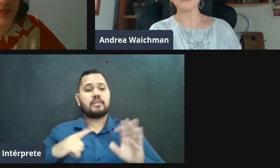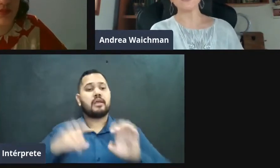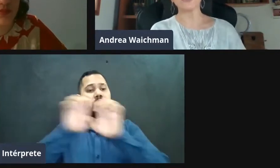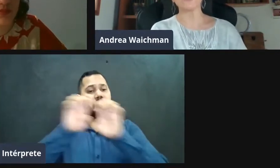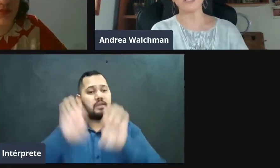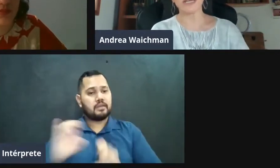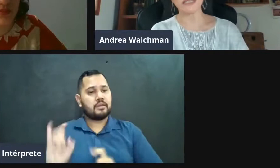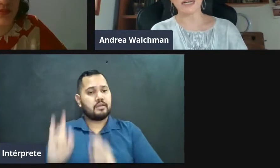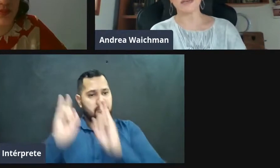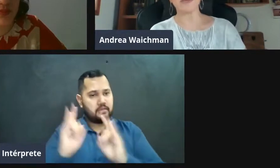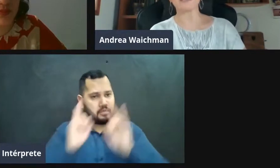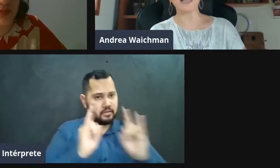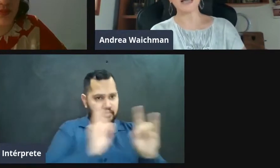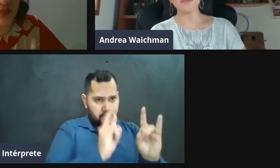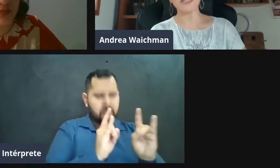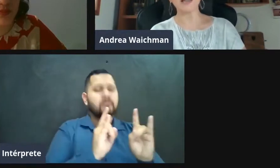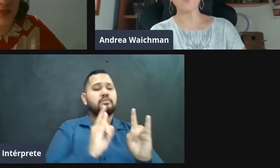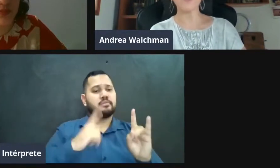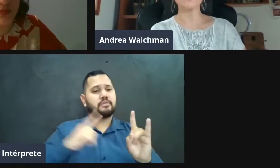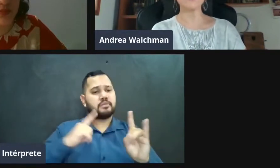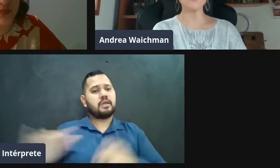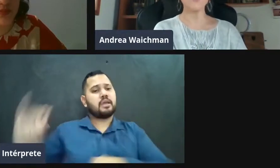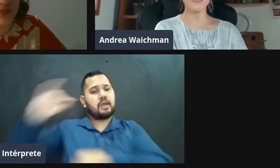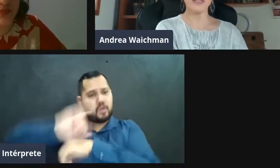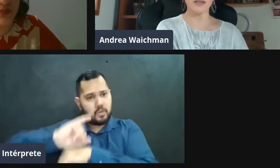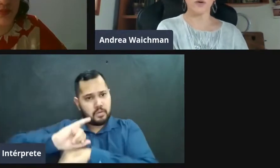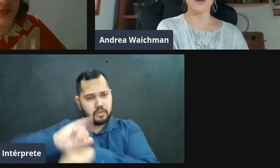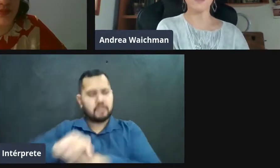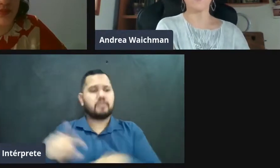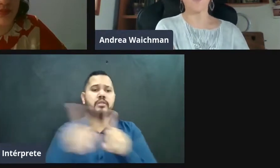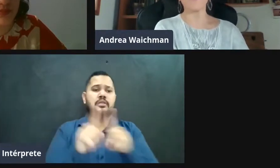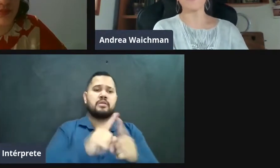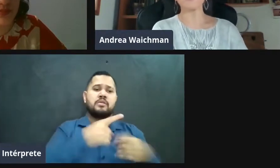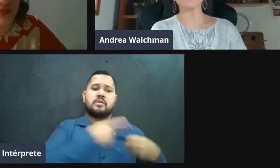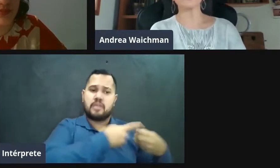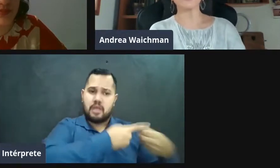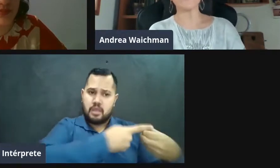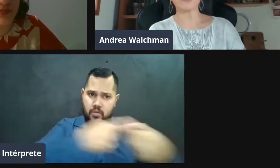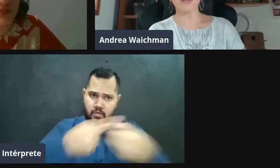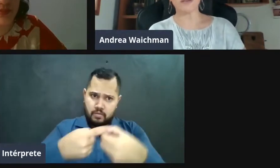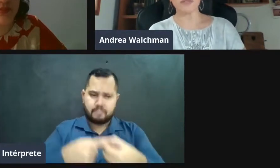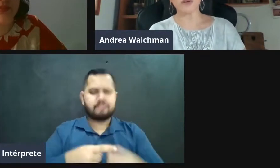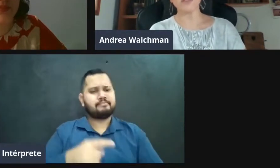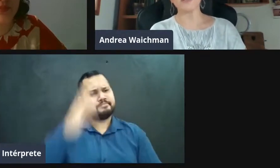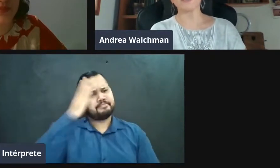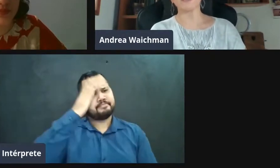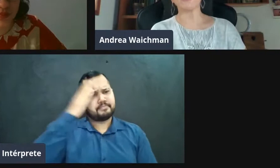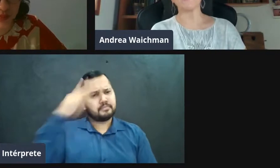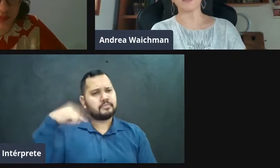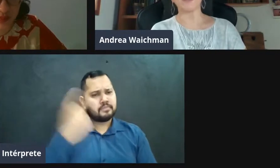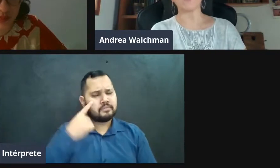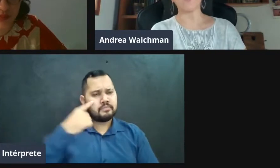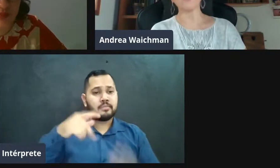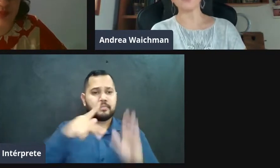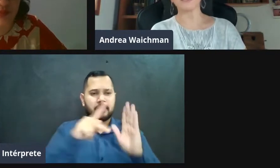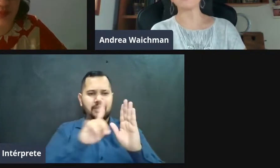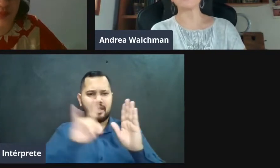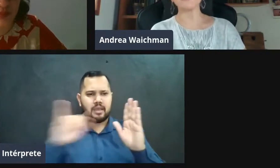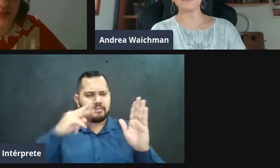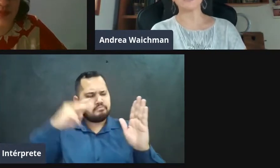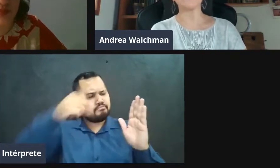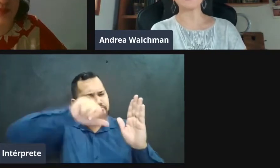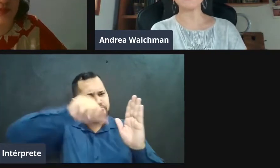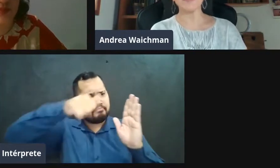para atendimento, tanto das unidades acadêmicas da capital quanto do interior. Obviamente que a gente irá fazer uma revisão do CPDI para ver onde